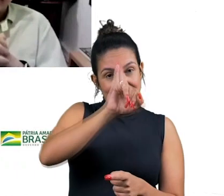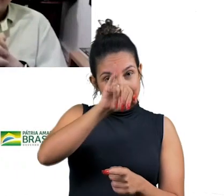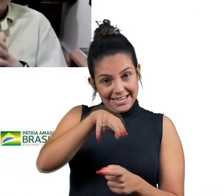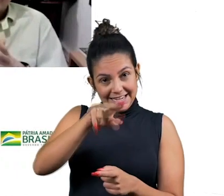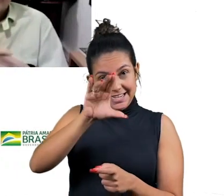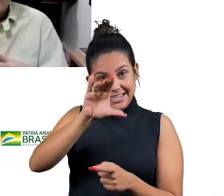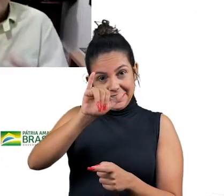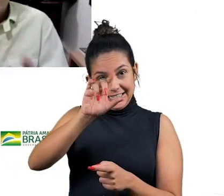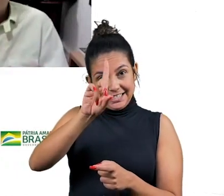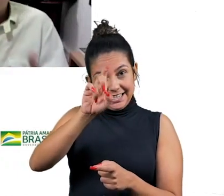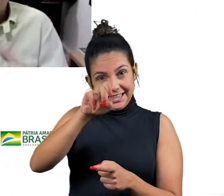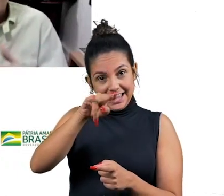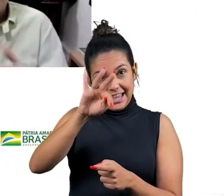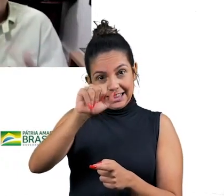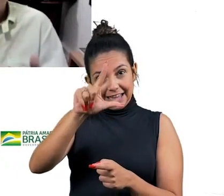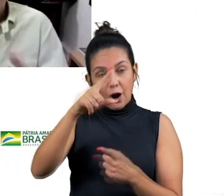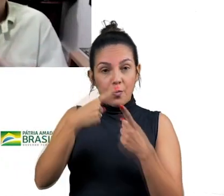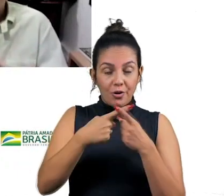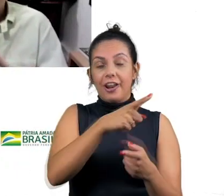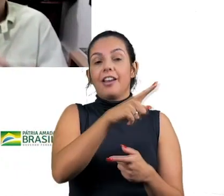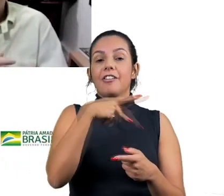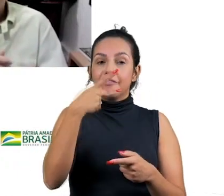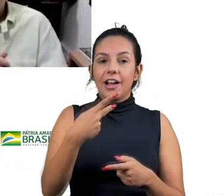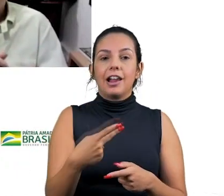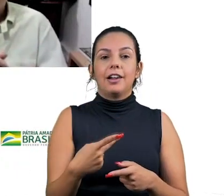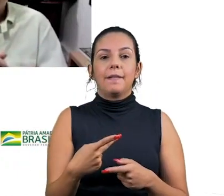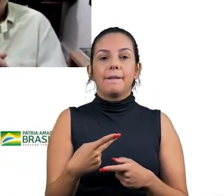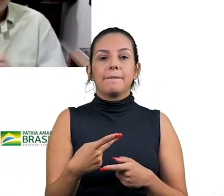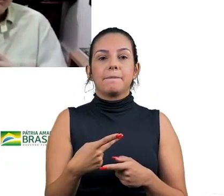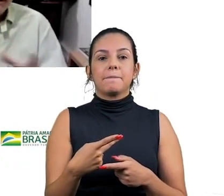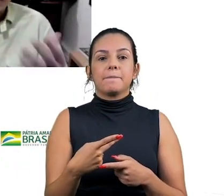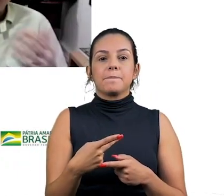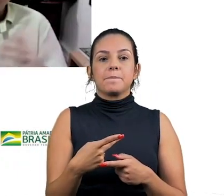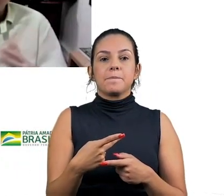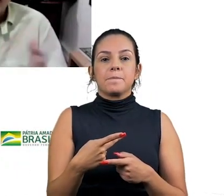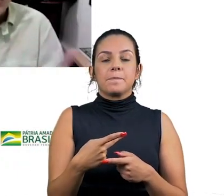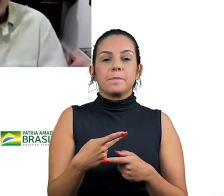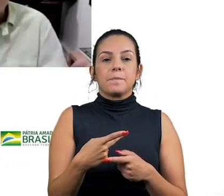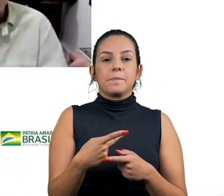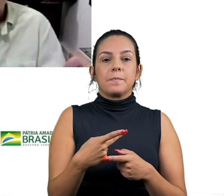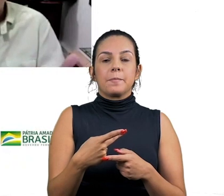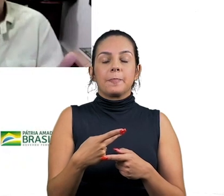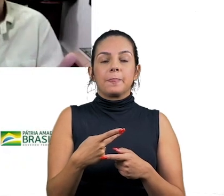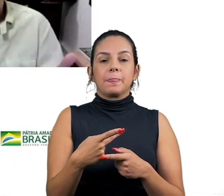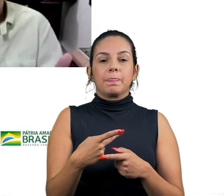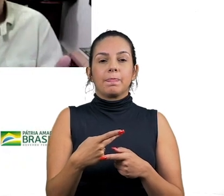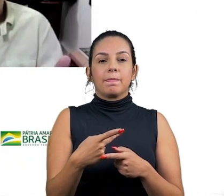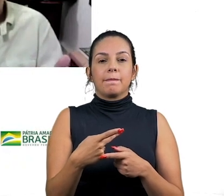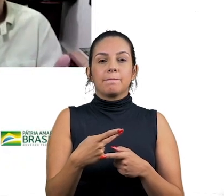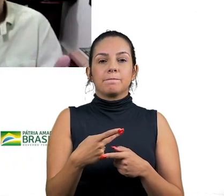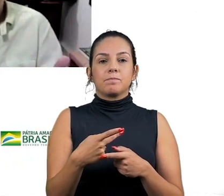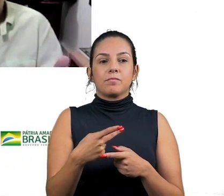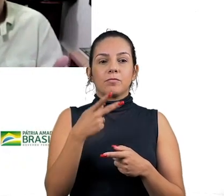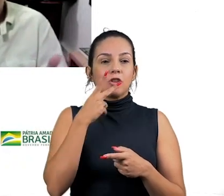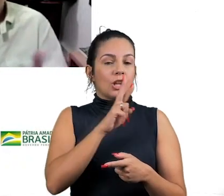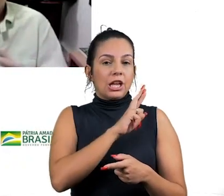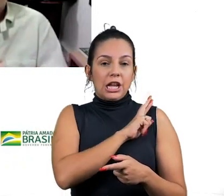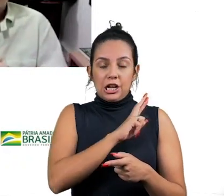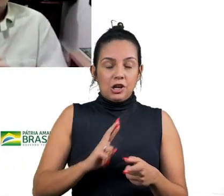onda, né? O fato dele ser bispo da Igreja Universal de Deus é o seguinte, a igreja, ela não é suficiente para eleger um